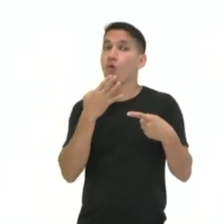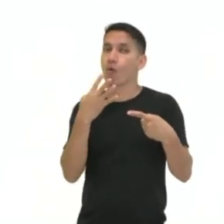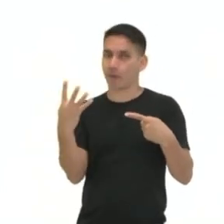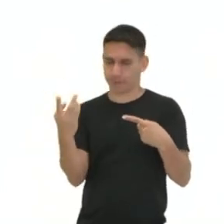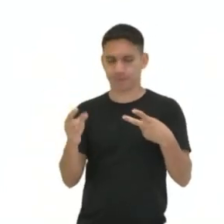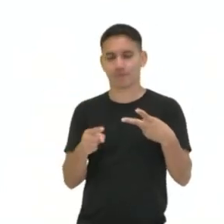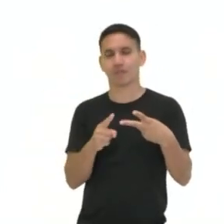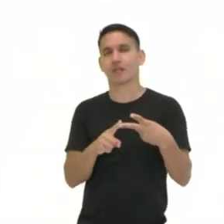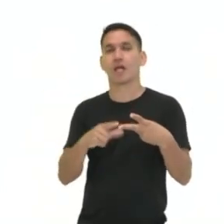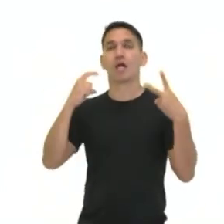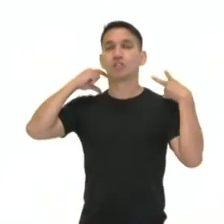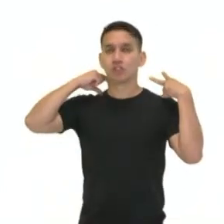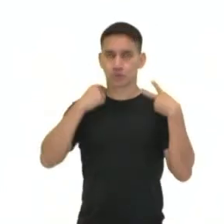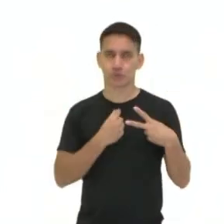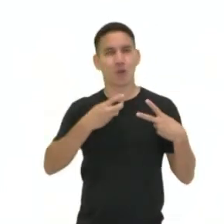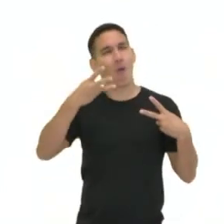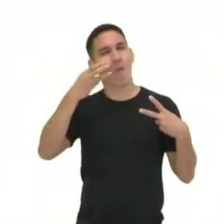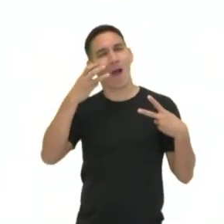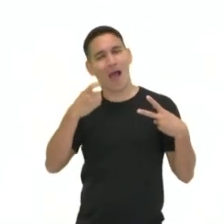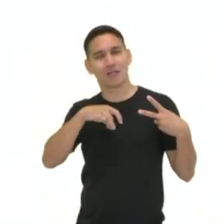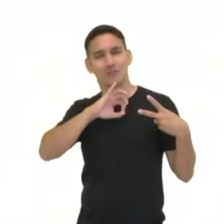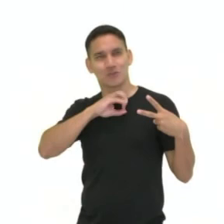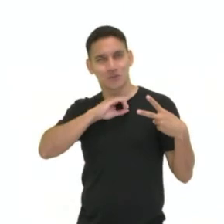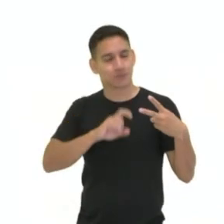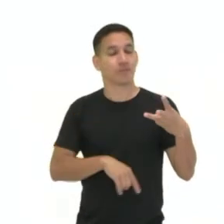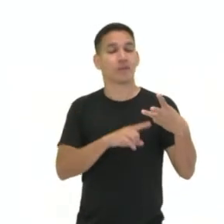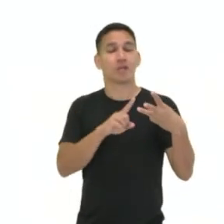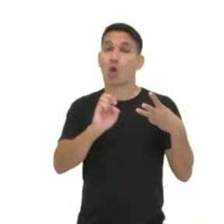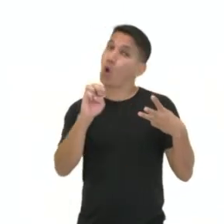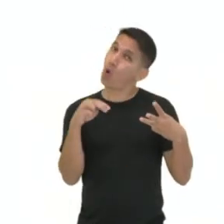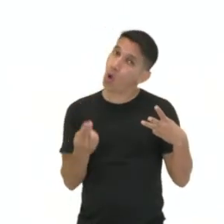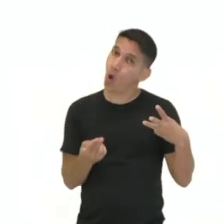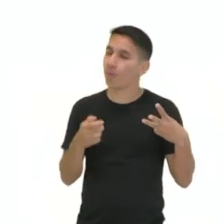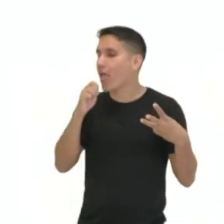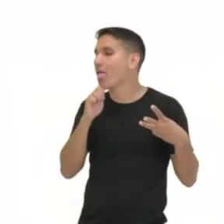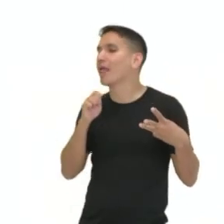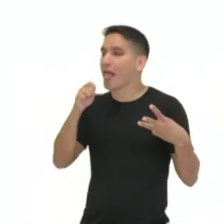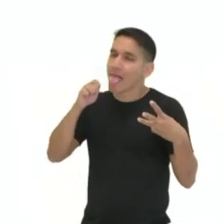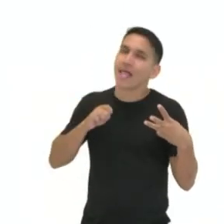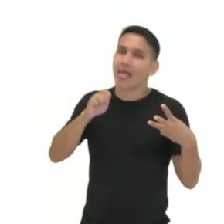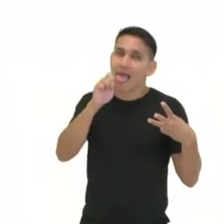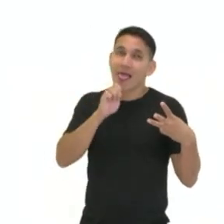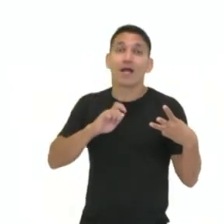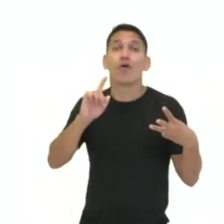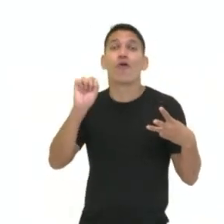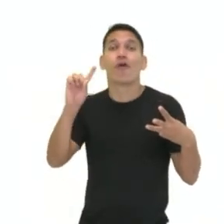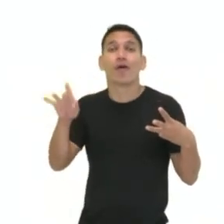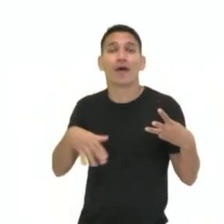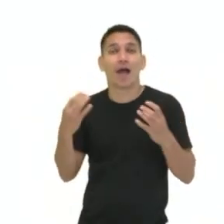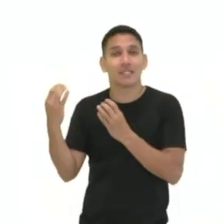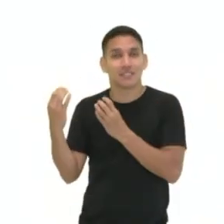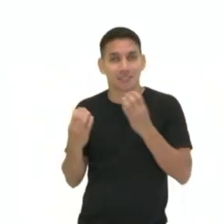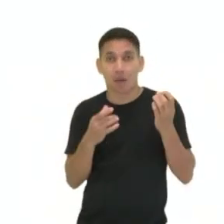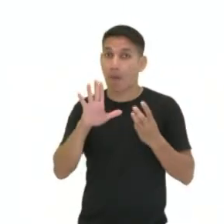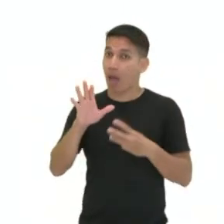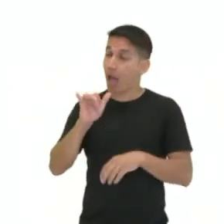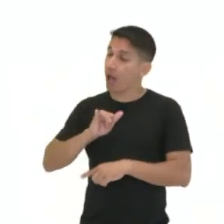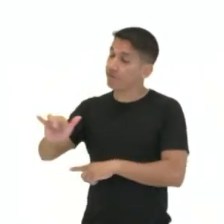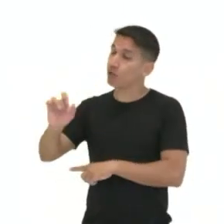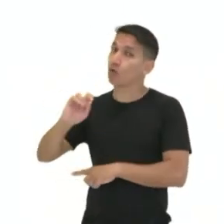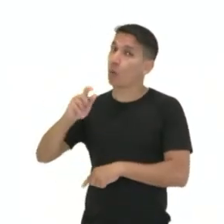com guizo para o mingau ou o sorvete de melancia. No entanto, ele avisa que é